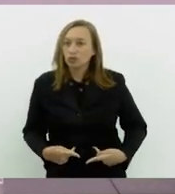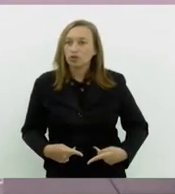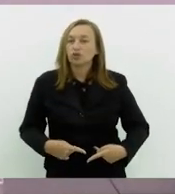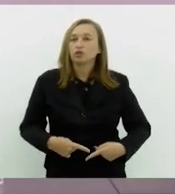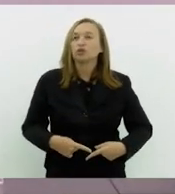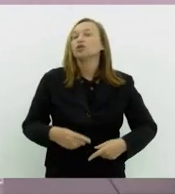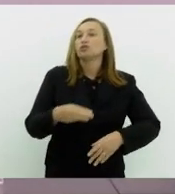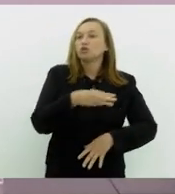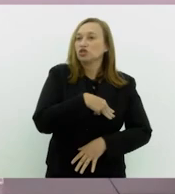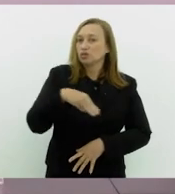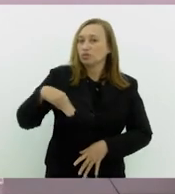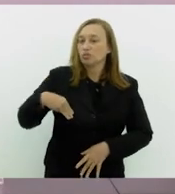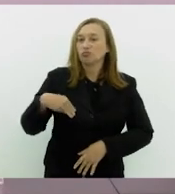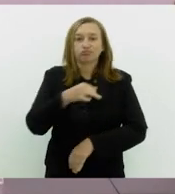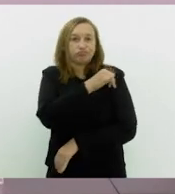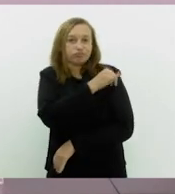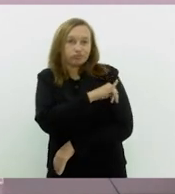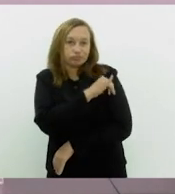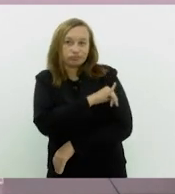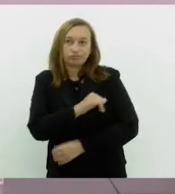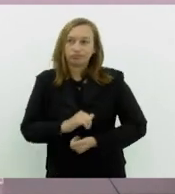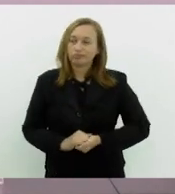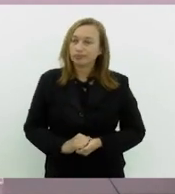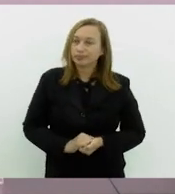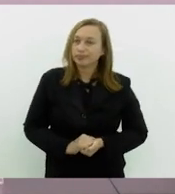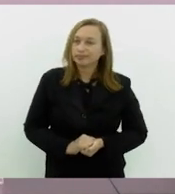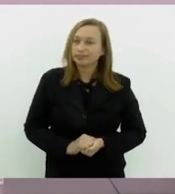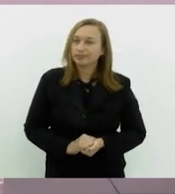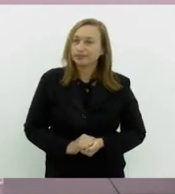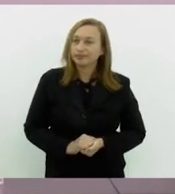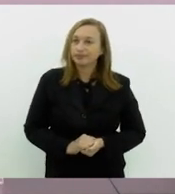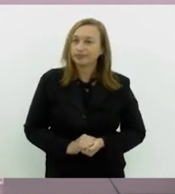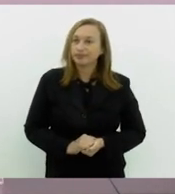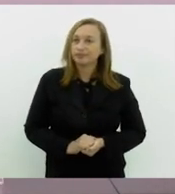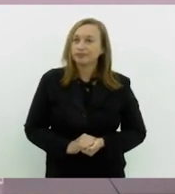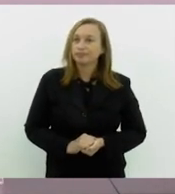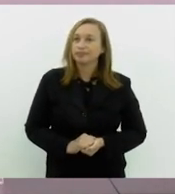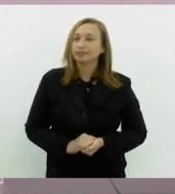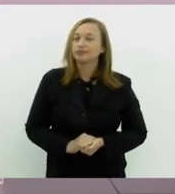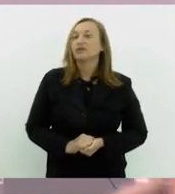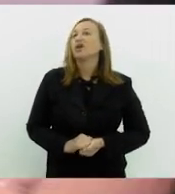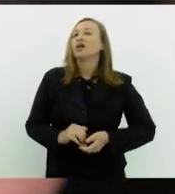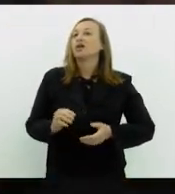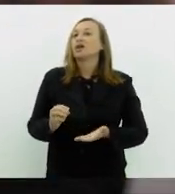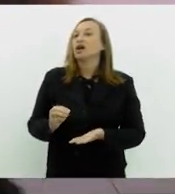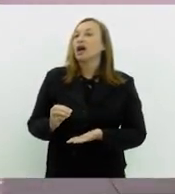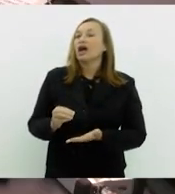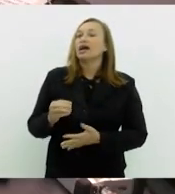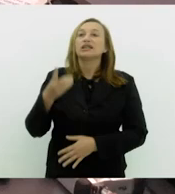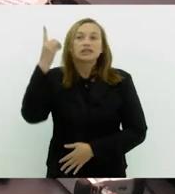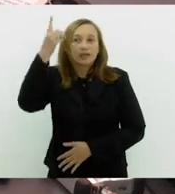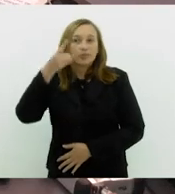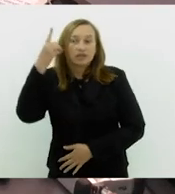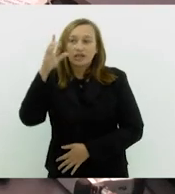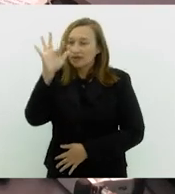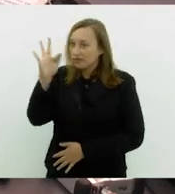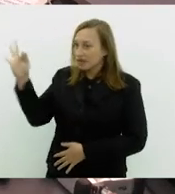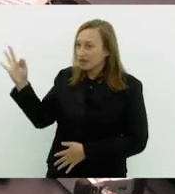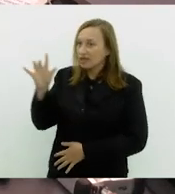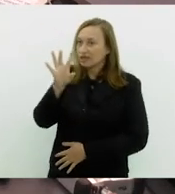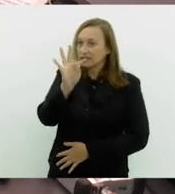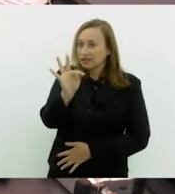Ministério Público do Rio de Janeiro. Estão a caminho a deputada federal